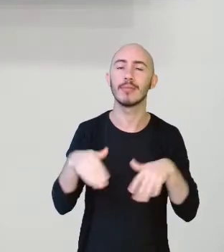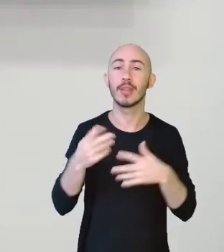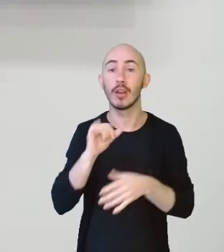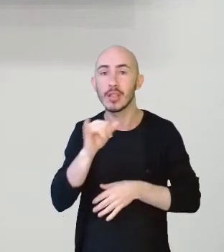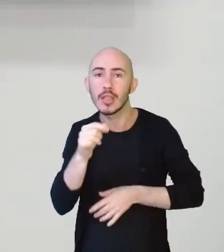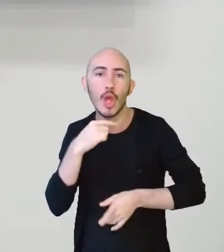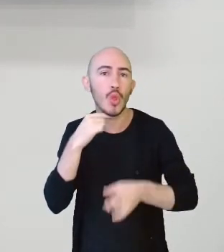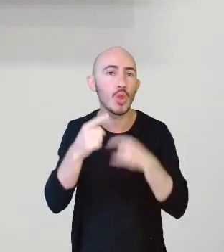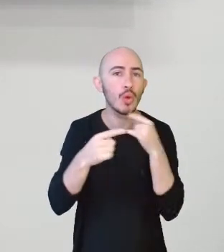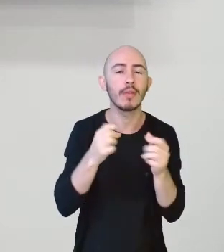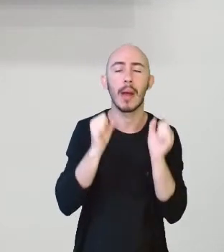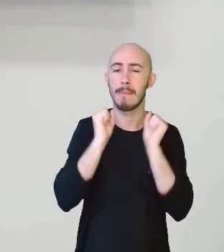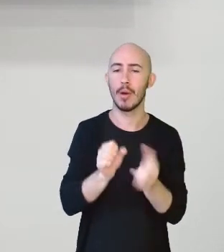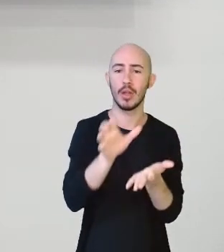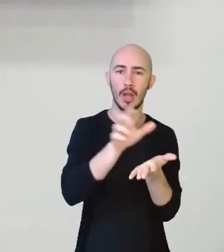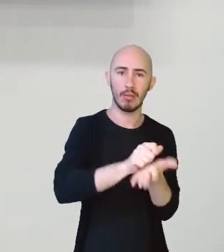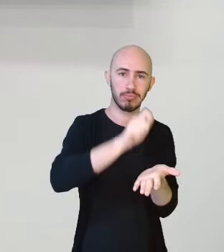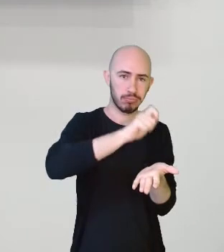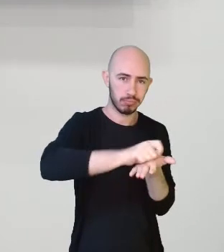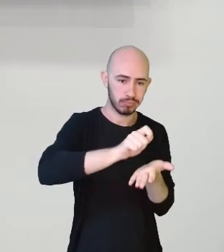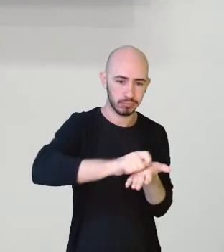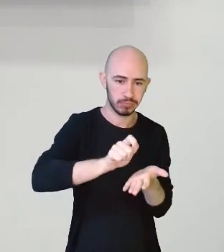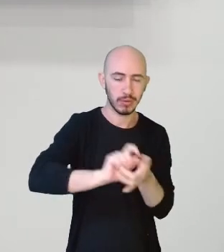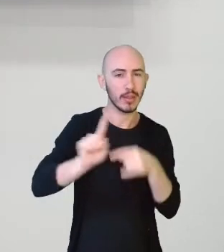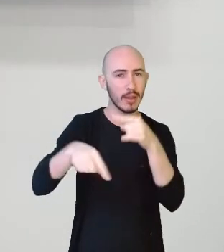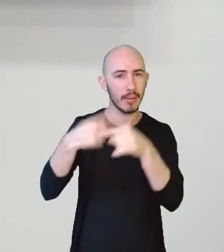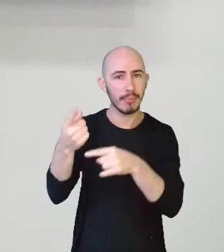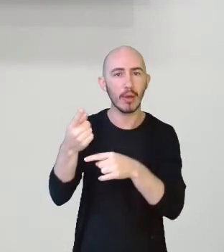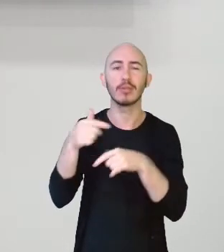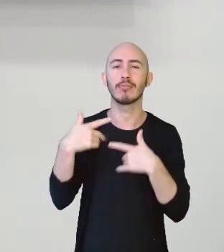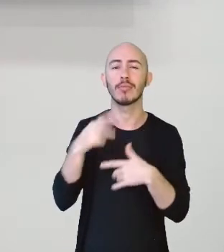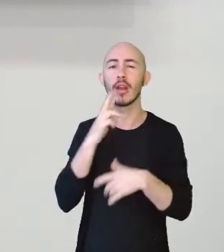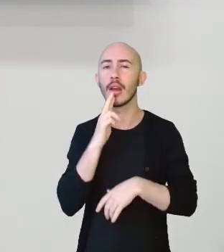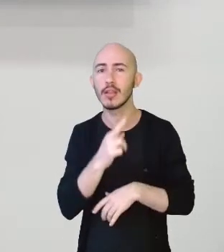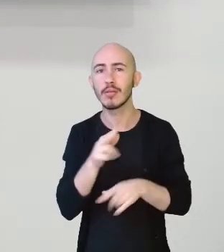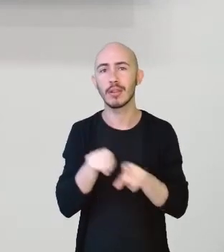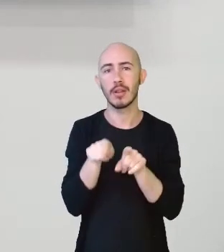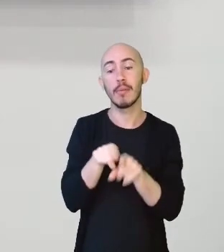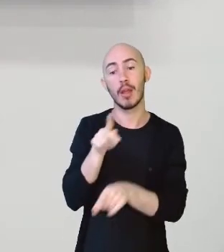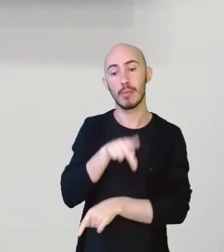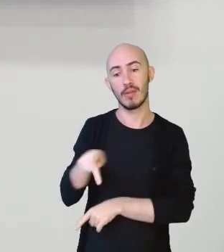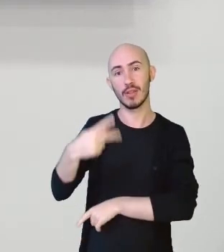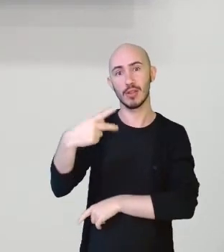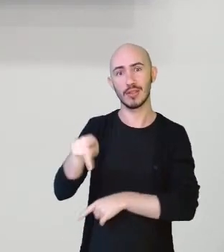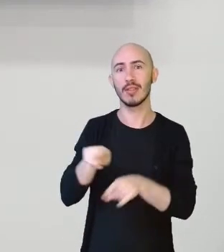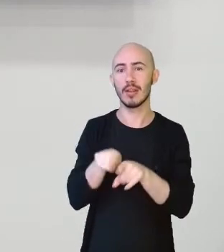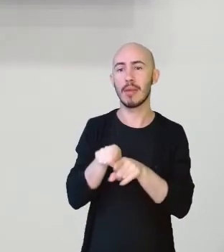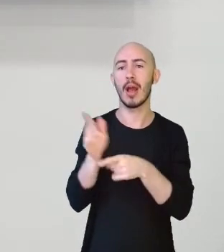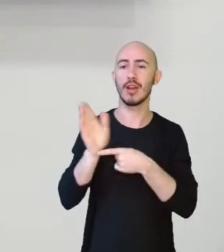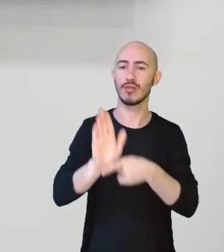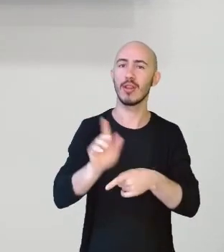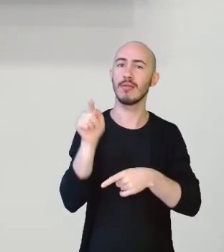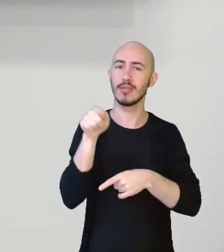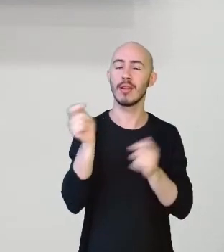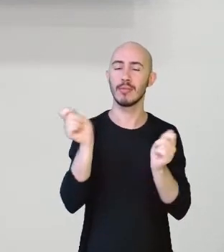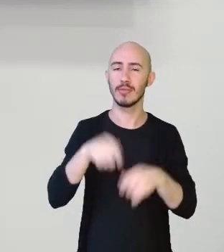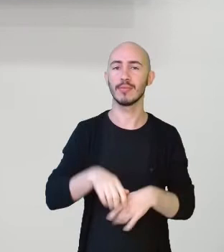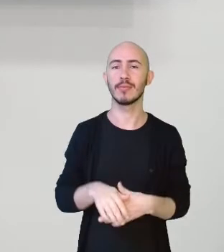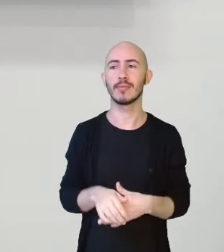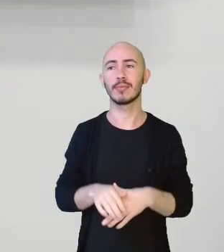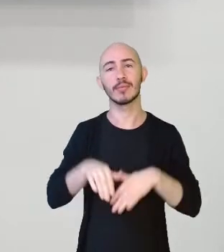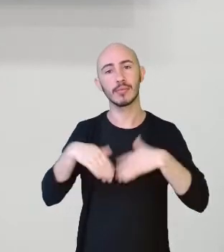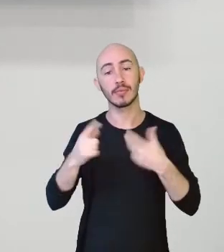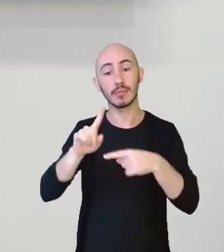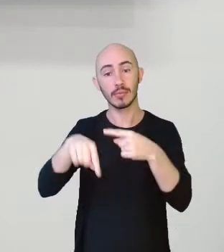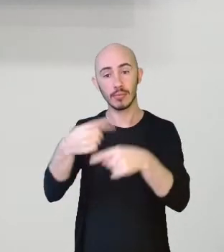pode anotar e a gente vai tentar tirar sua dúvida, bem como também o teu professor. Tá certo? Qualquer coisa você pode, após